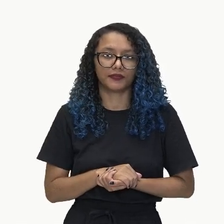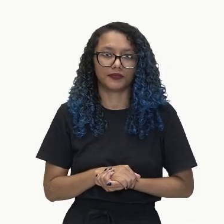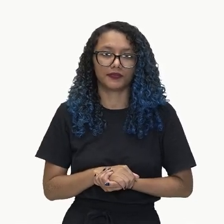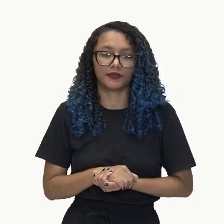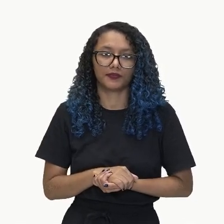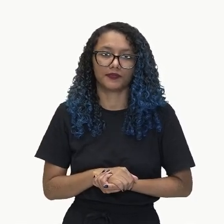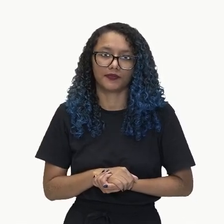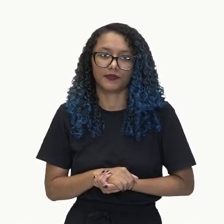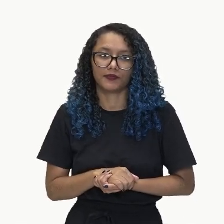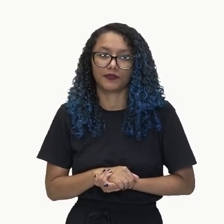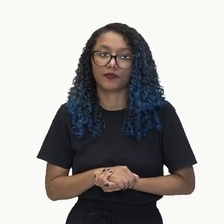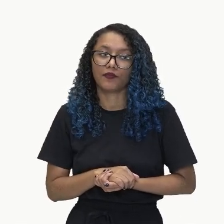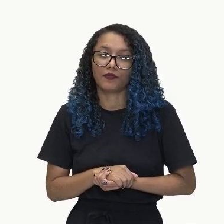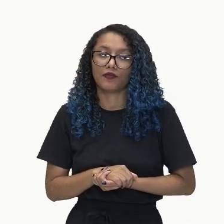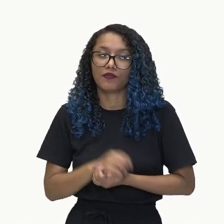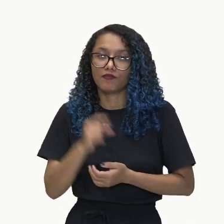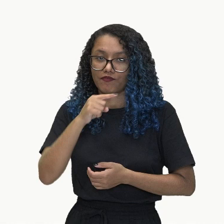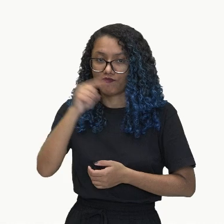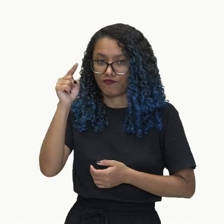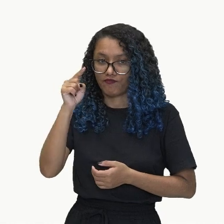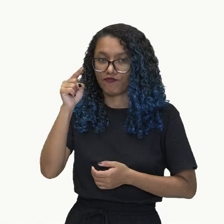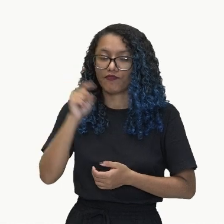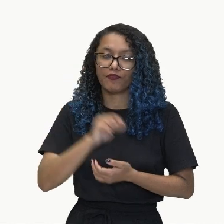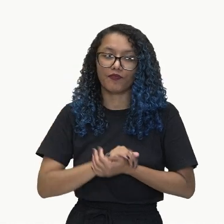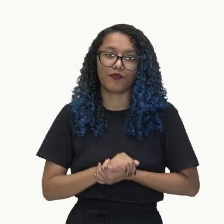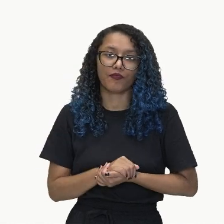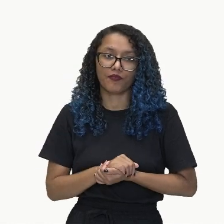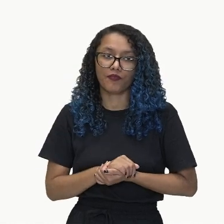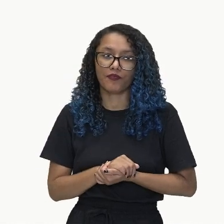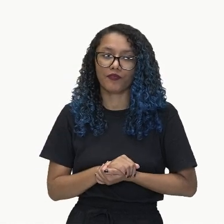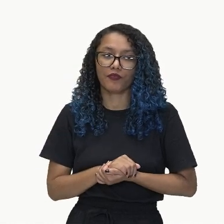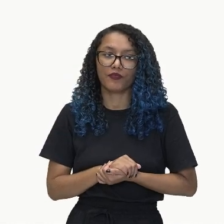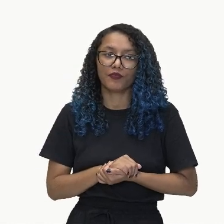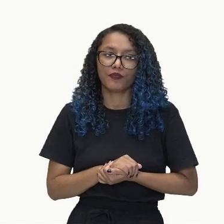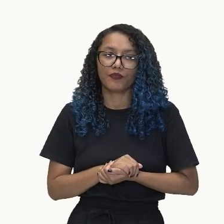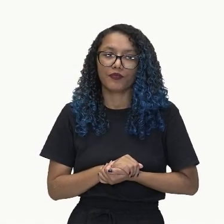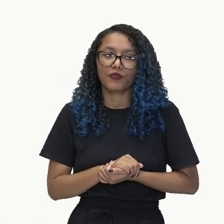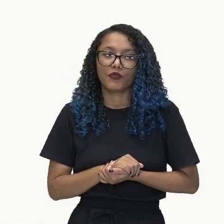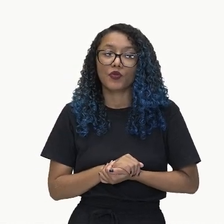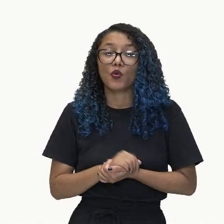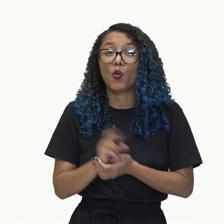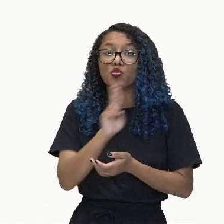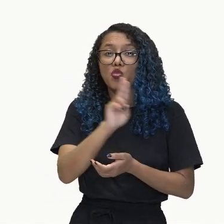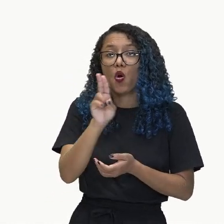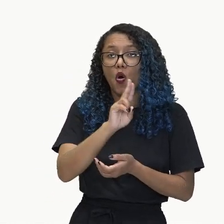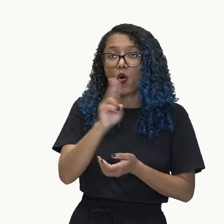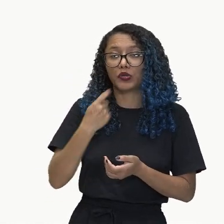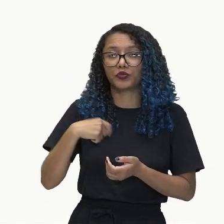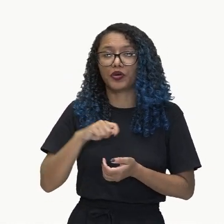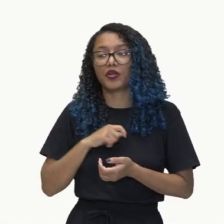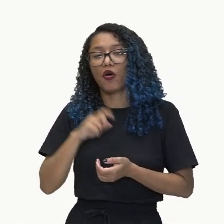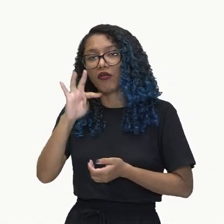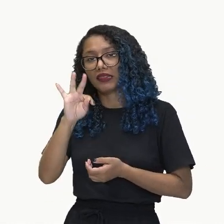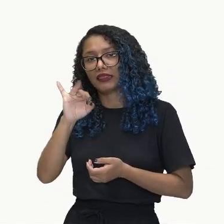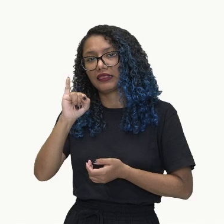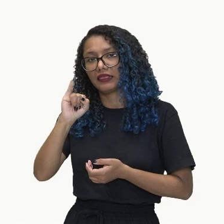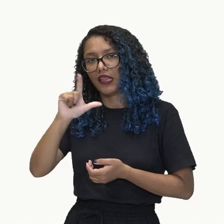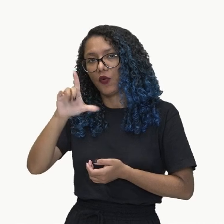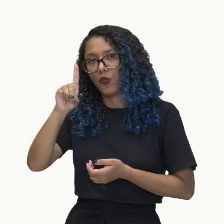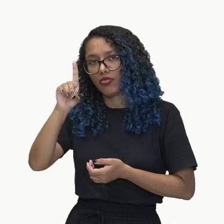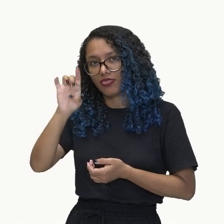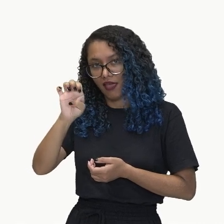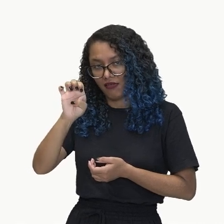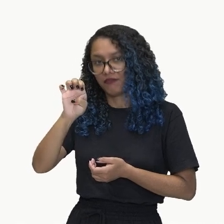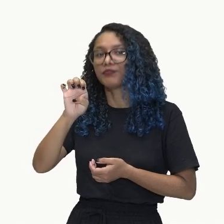assento agudo que que desde já Vocês podem chamar de tilde Ok vamos agora